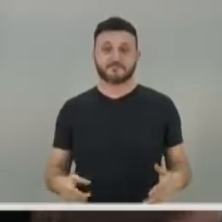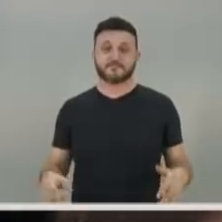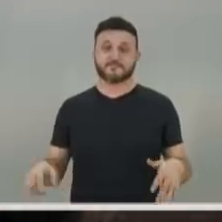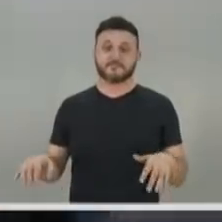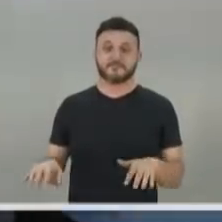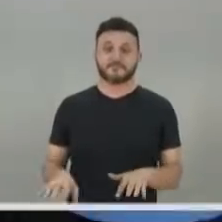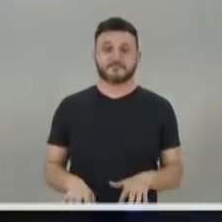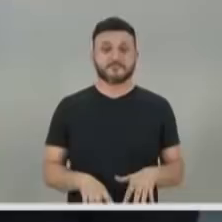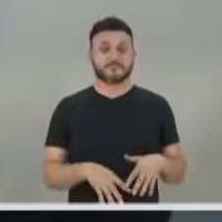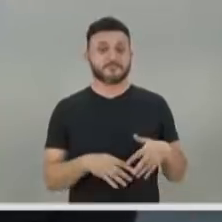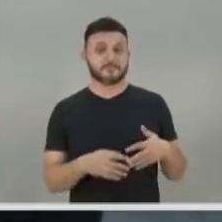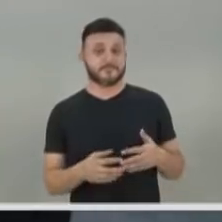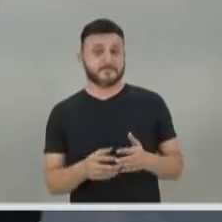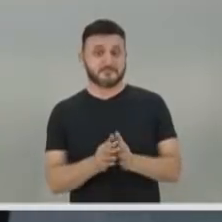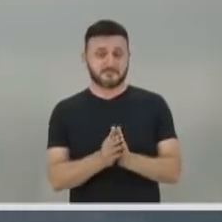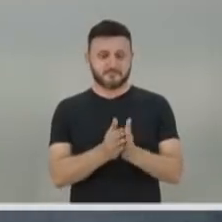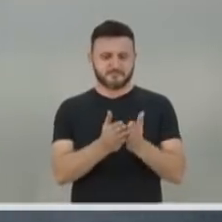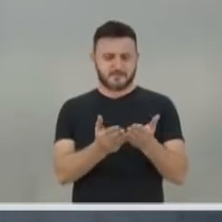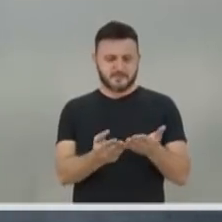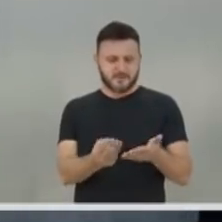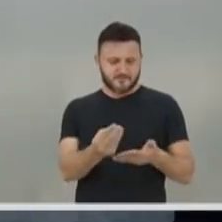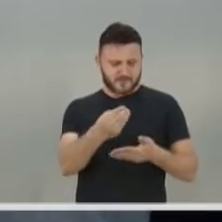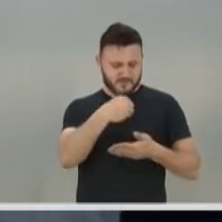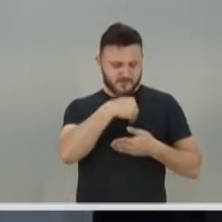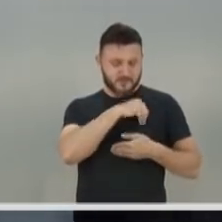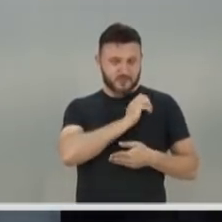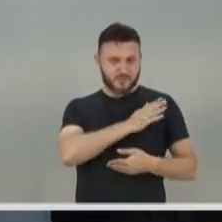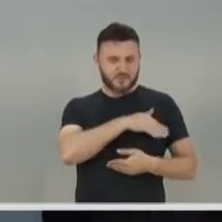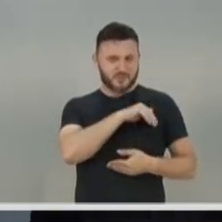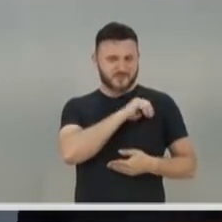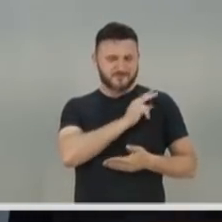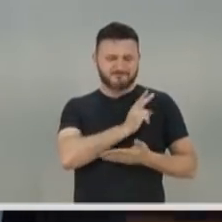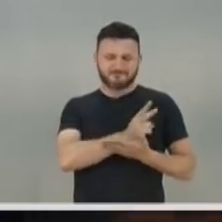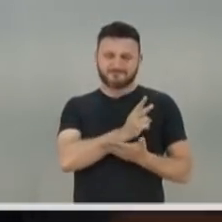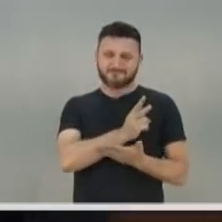mais será do jeito que já